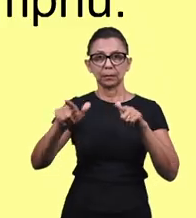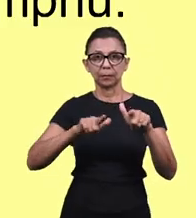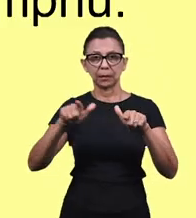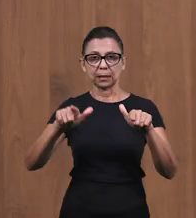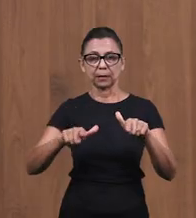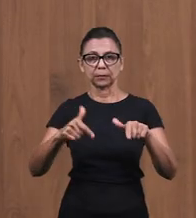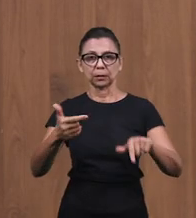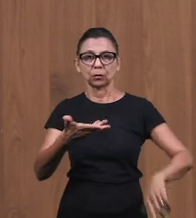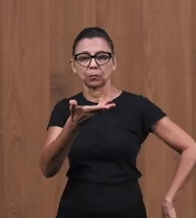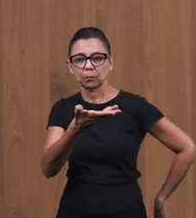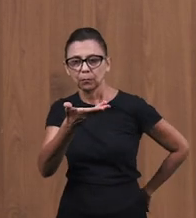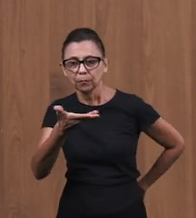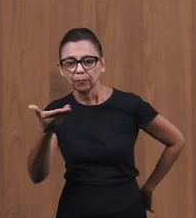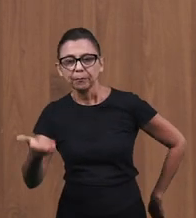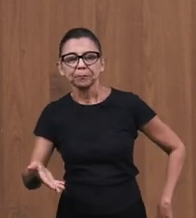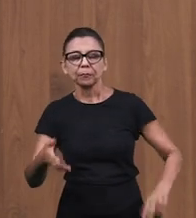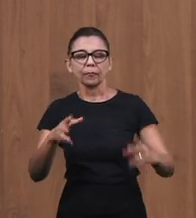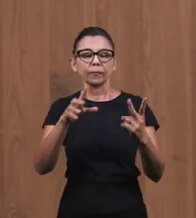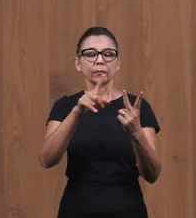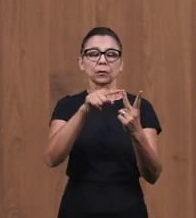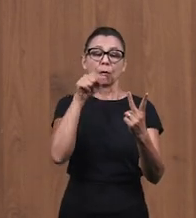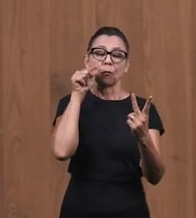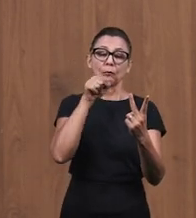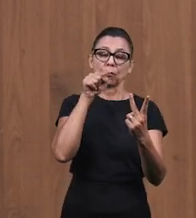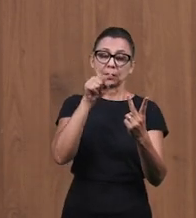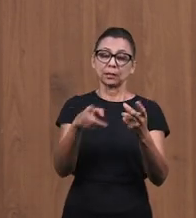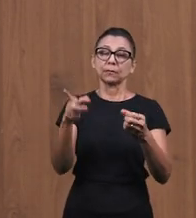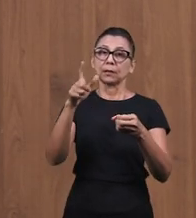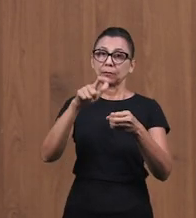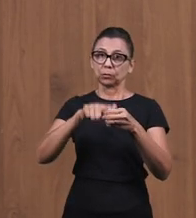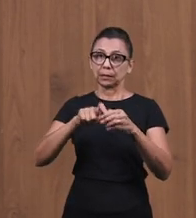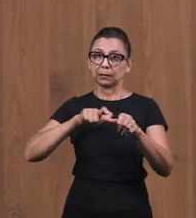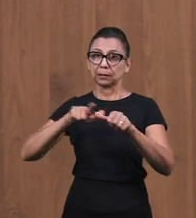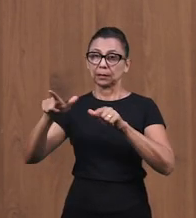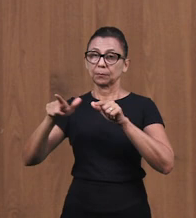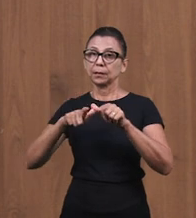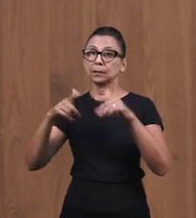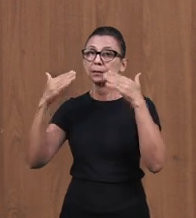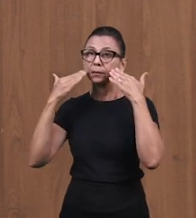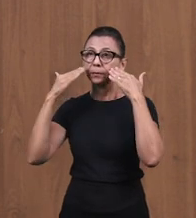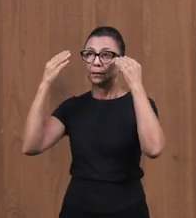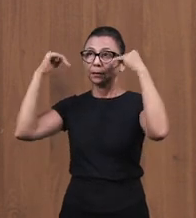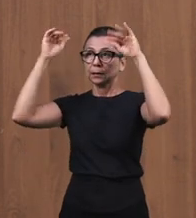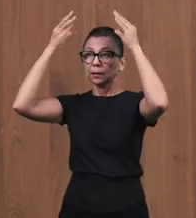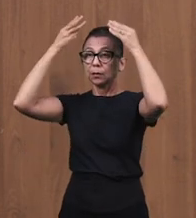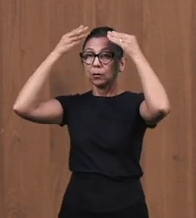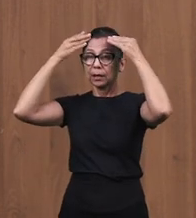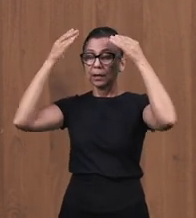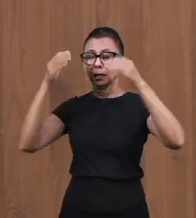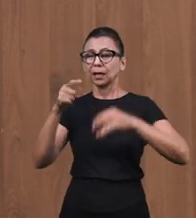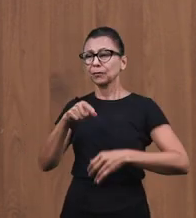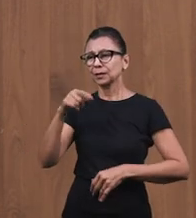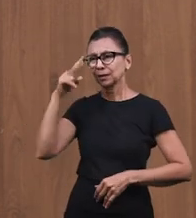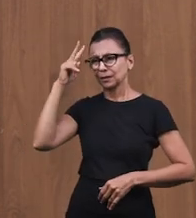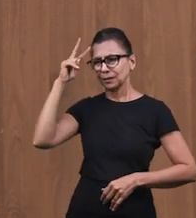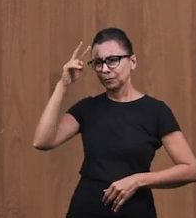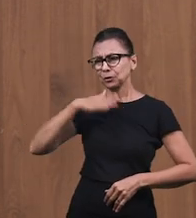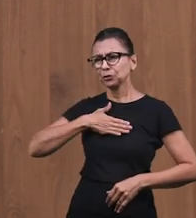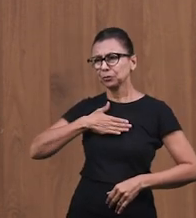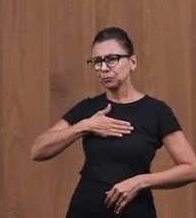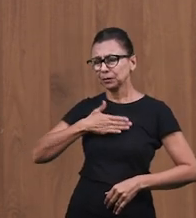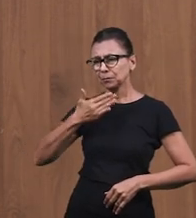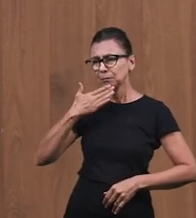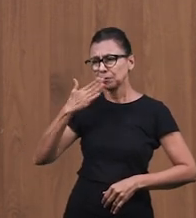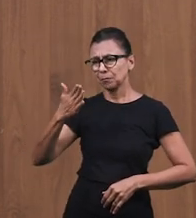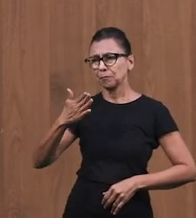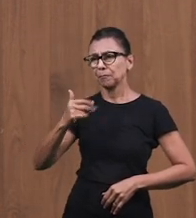de Faraó. E José logo fez um pedido para ele: olha, por favor, quando você estiver lá com o Faraó, lembre-se de mim. Peça a